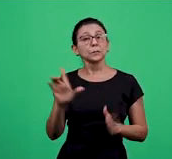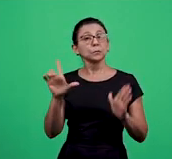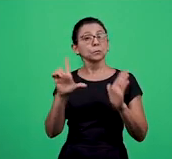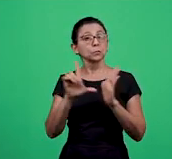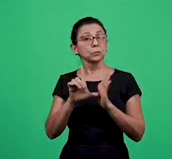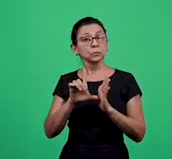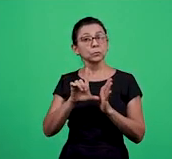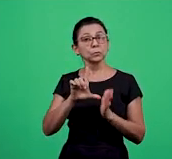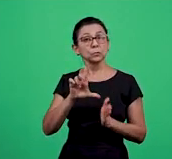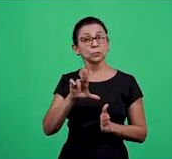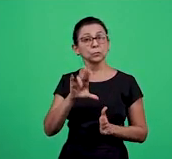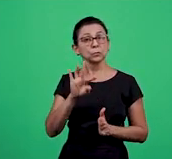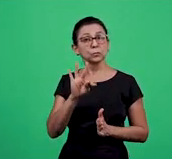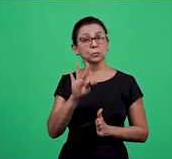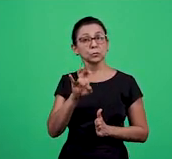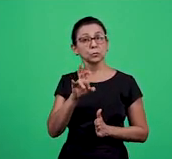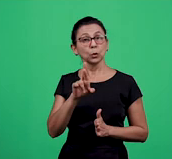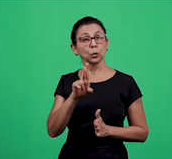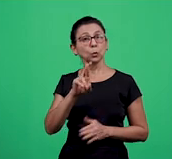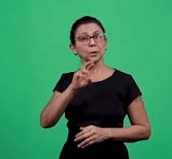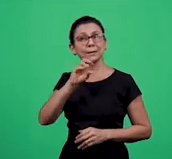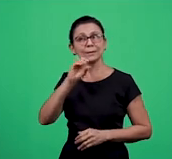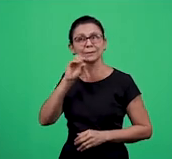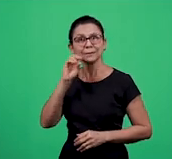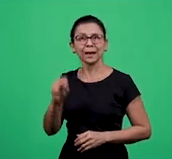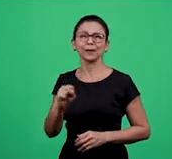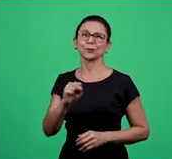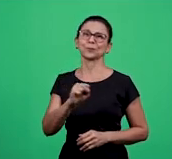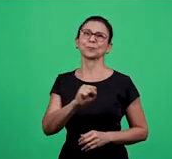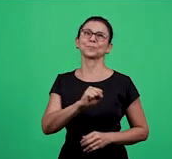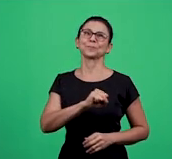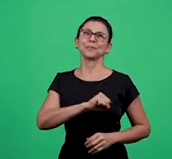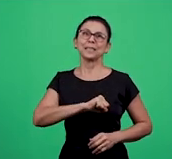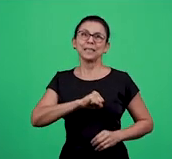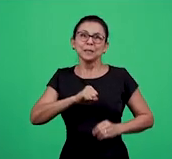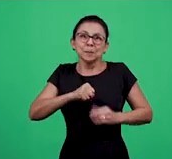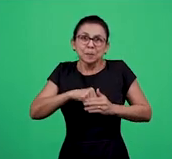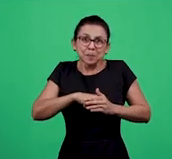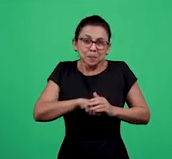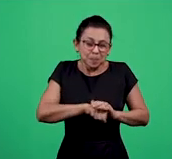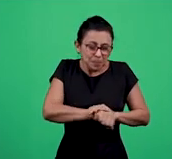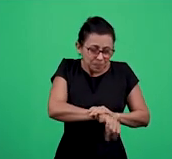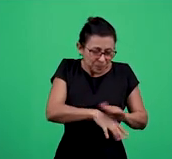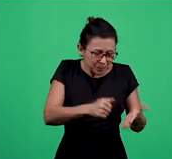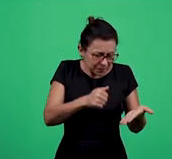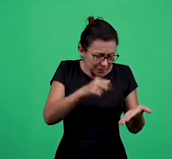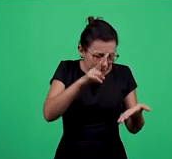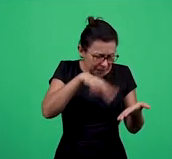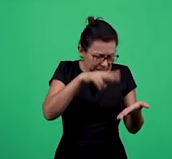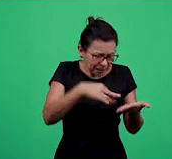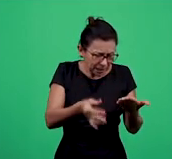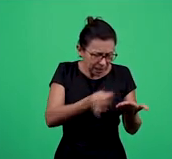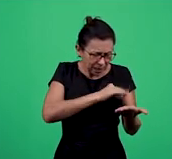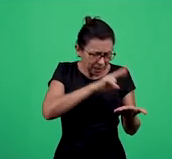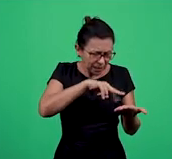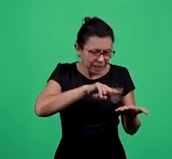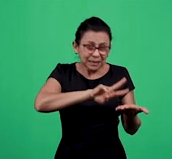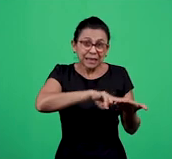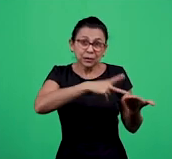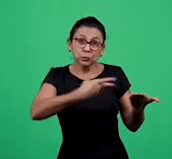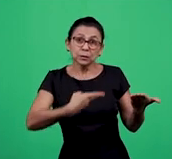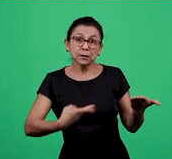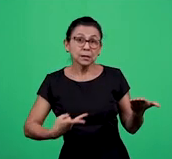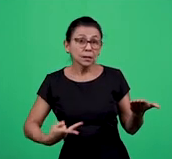Ele achou a palavra do Senhor e ele abriu a palavra do Senhor e ele conseguia ler